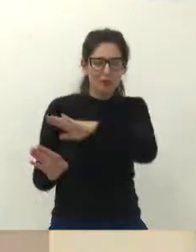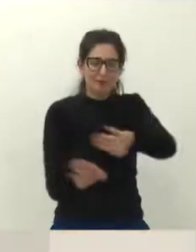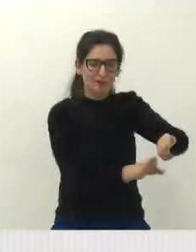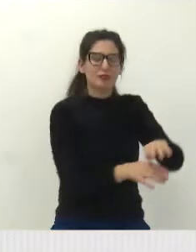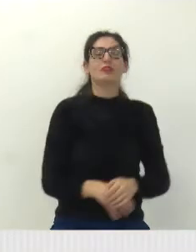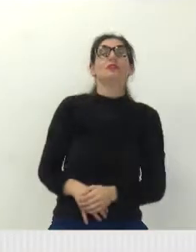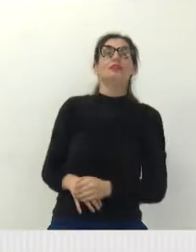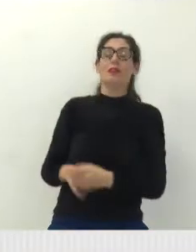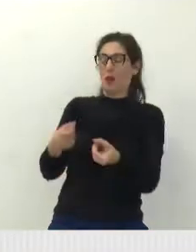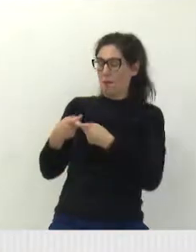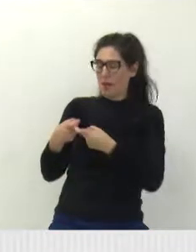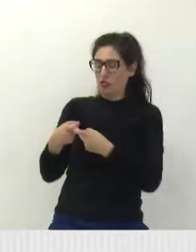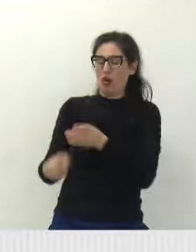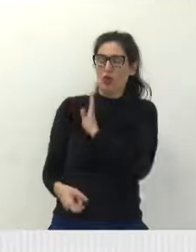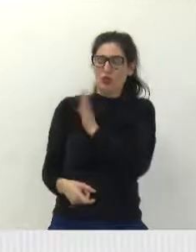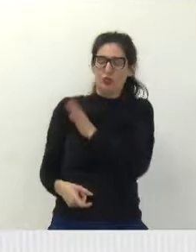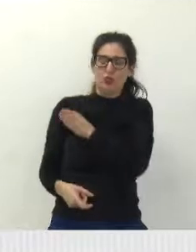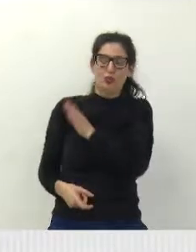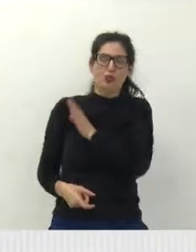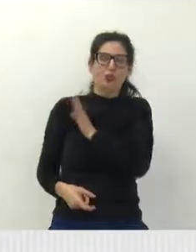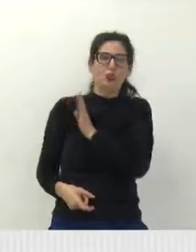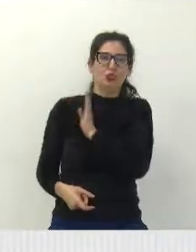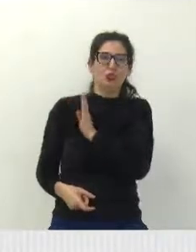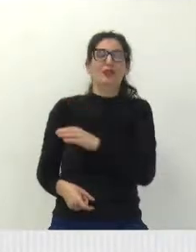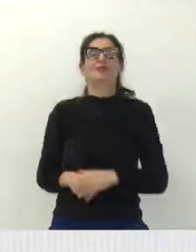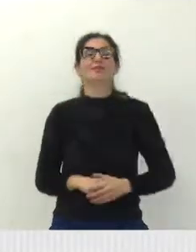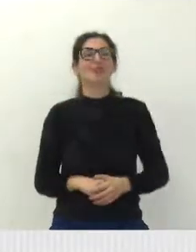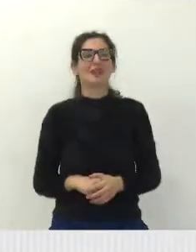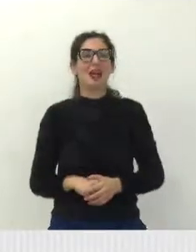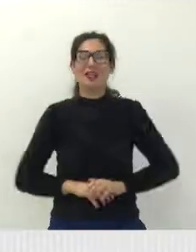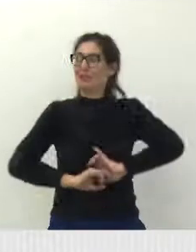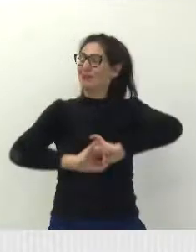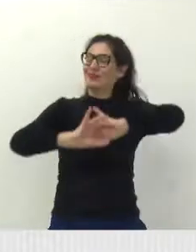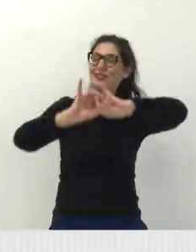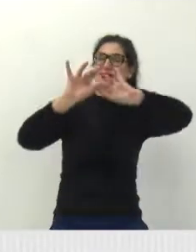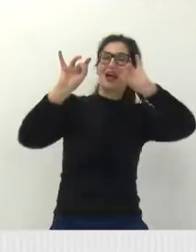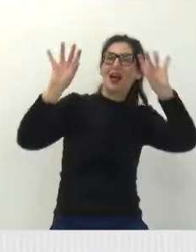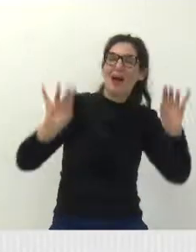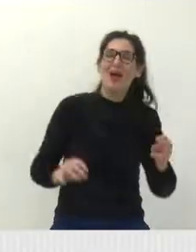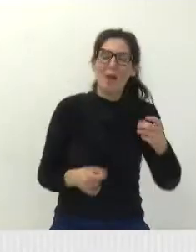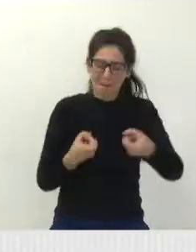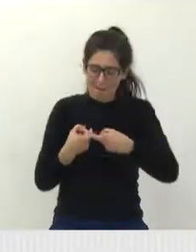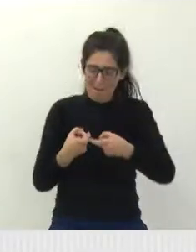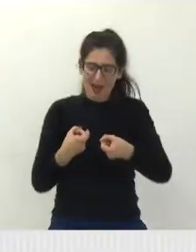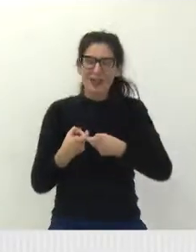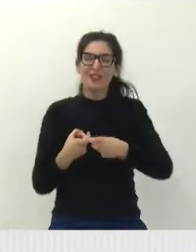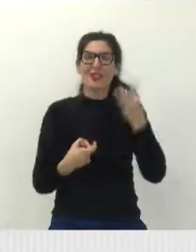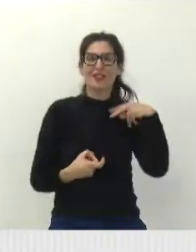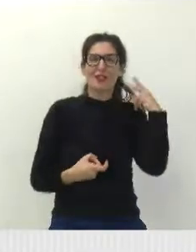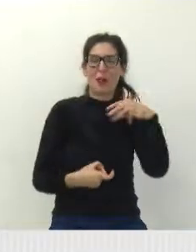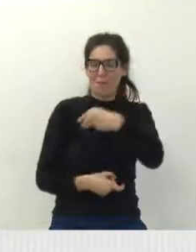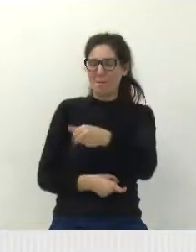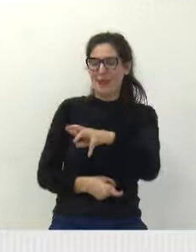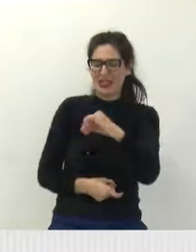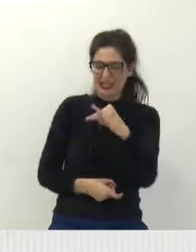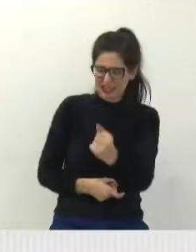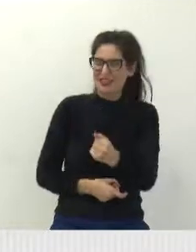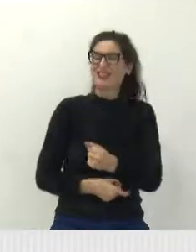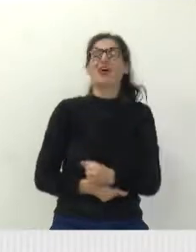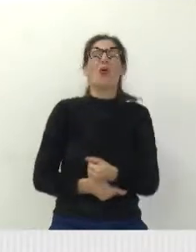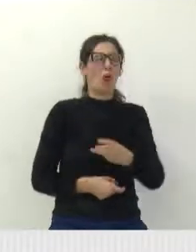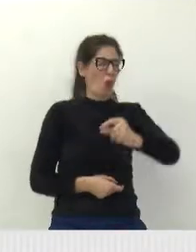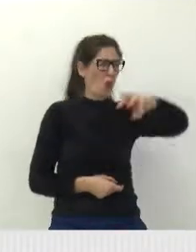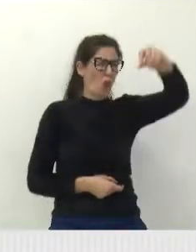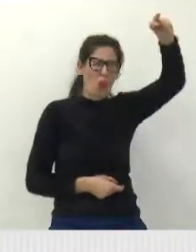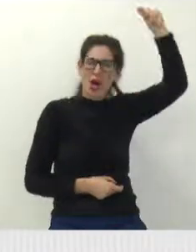dele, especialmente a doutora Márcia, que já conheço há muito tempo, é uma excelente médica,